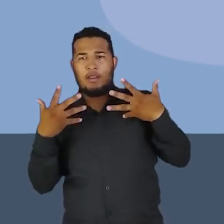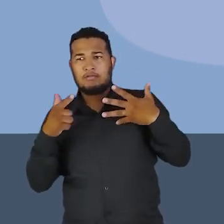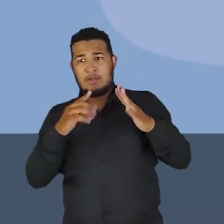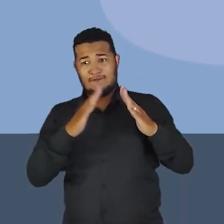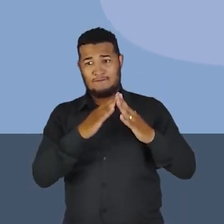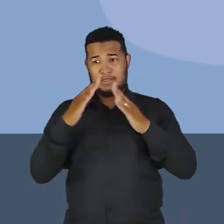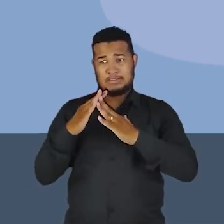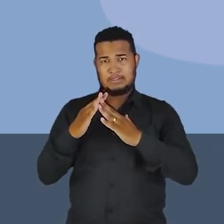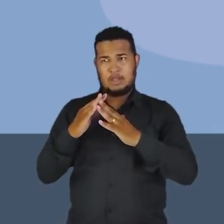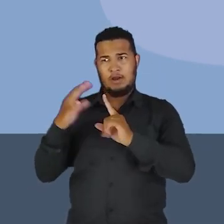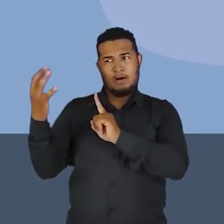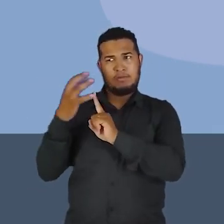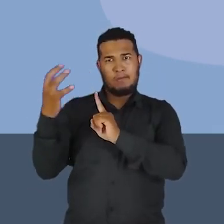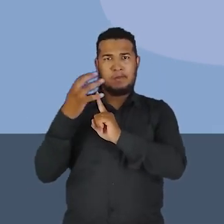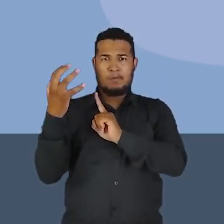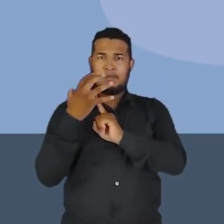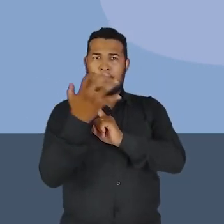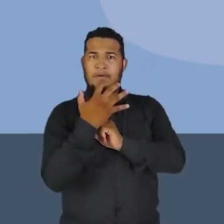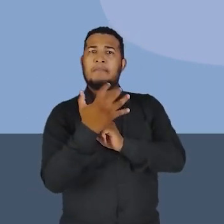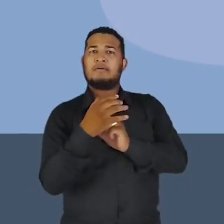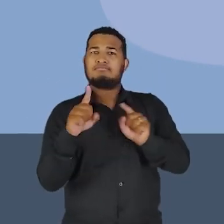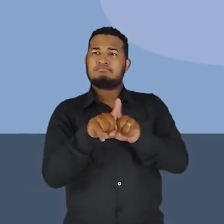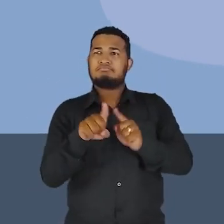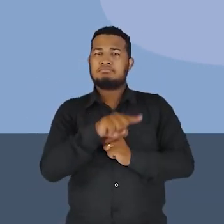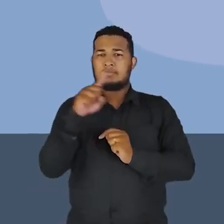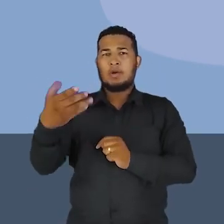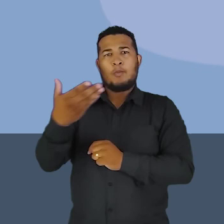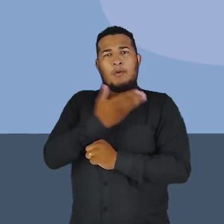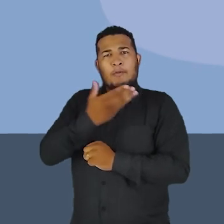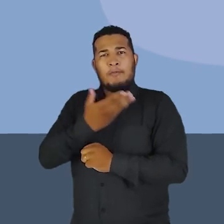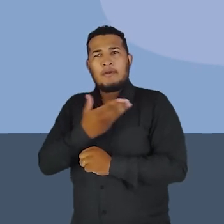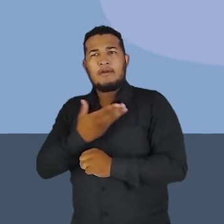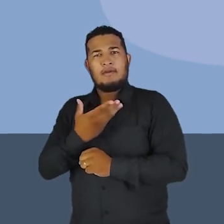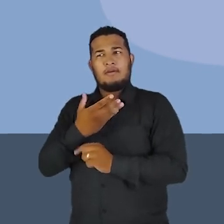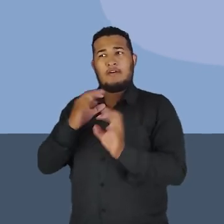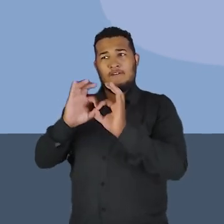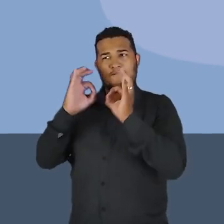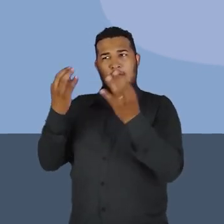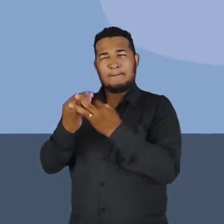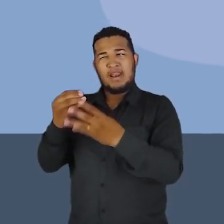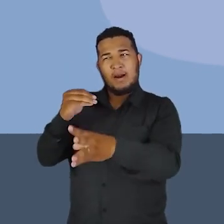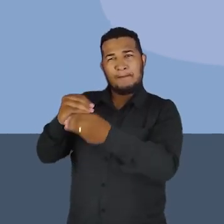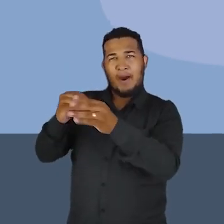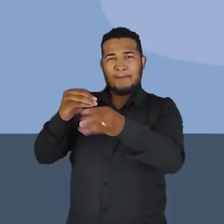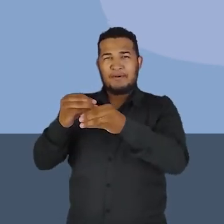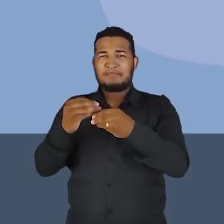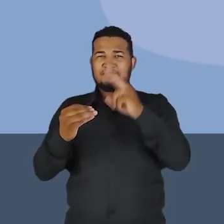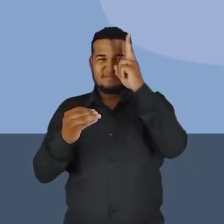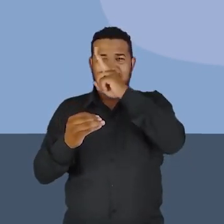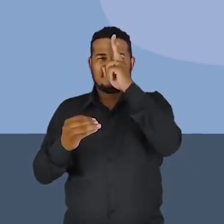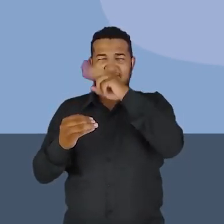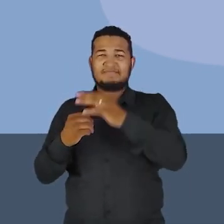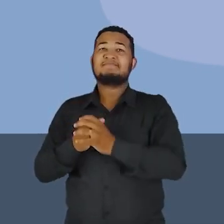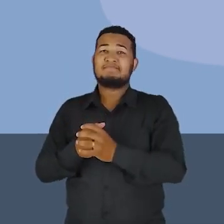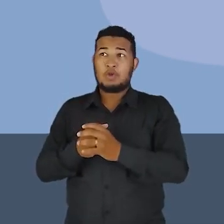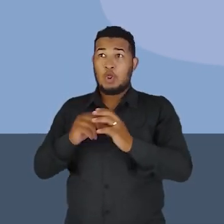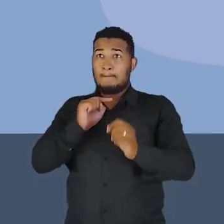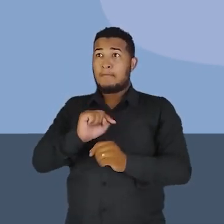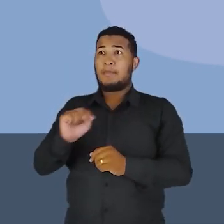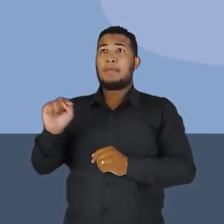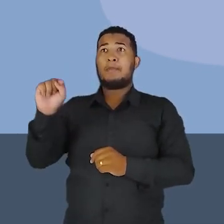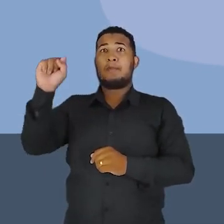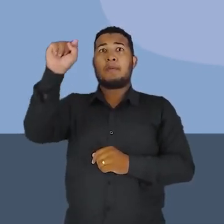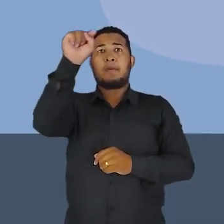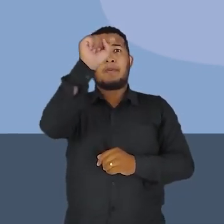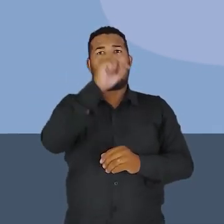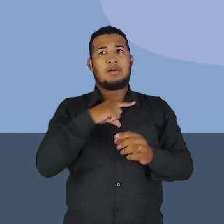as influências que esses vizinhos vão trazer para a minha vida, os amigos, a família estendida, como nós já falamos no início, tudo isso precisa estar